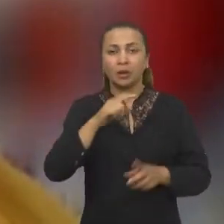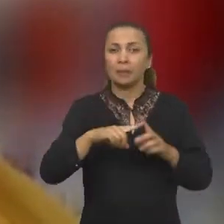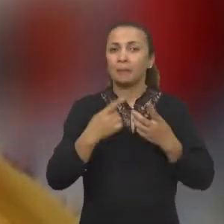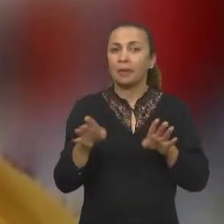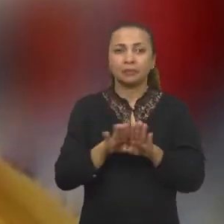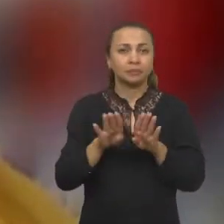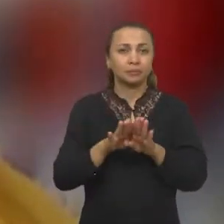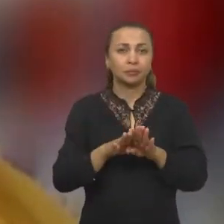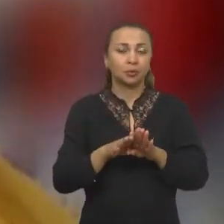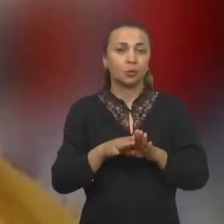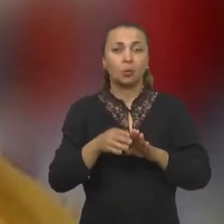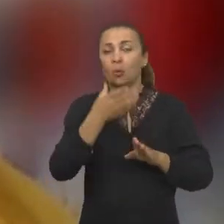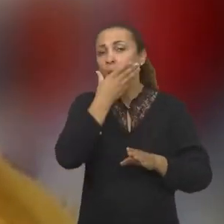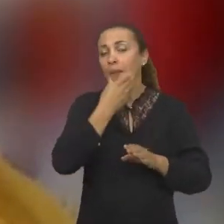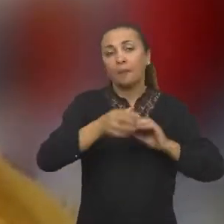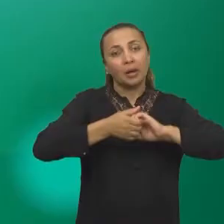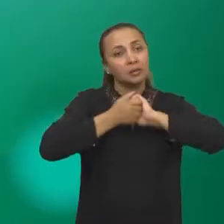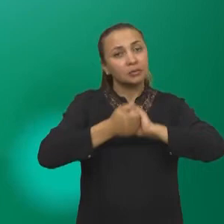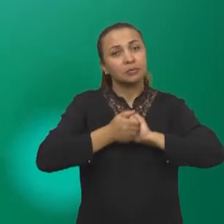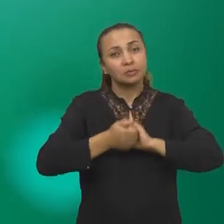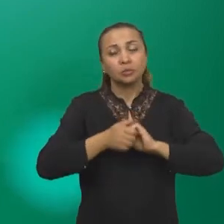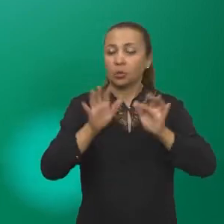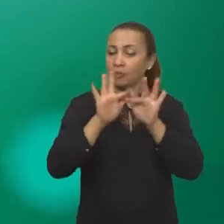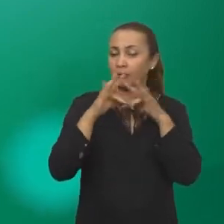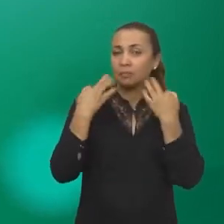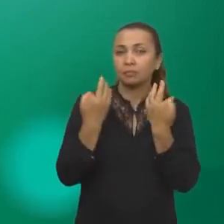apoio importante para essa mulher que amamenta.